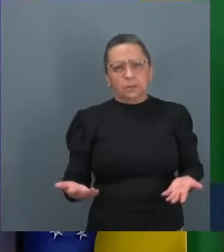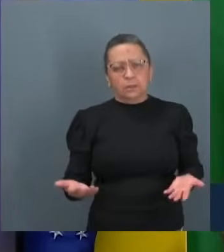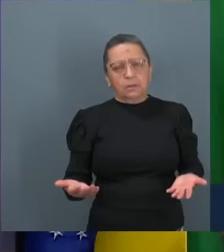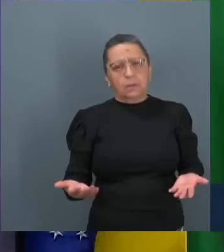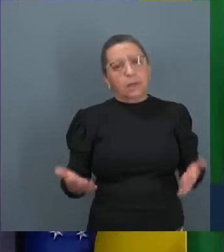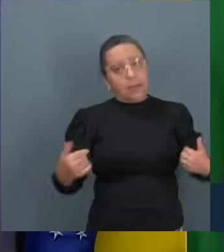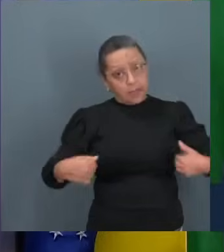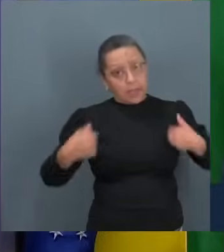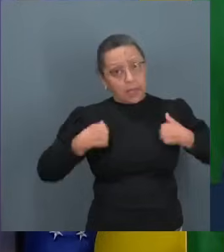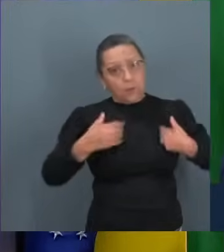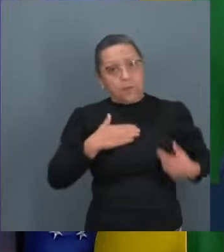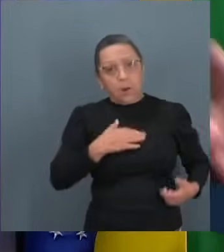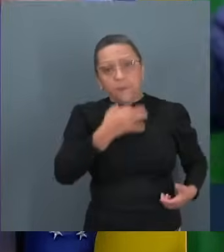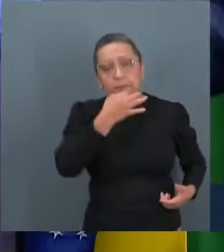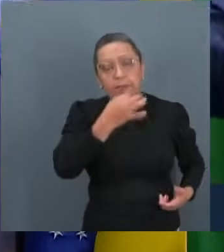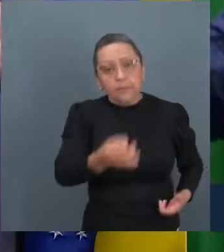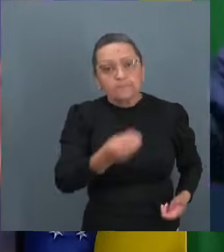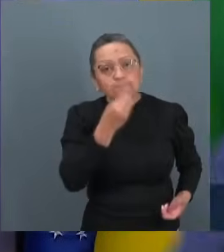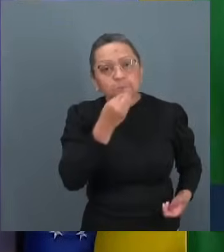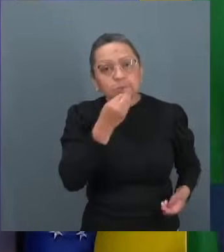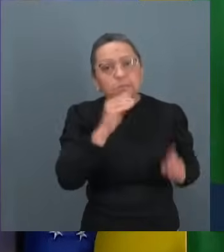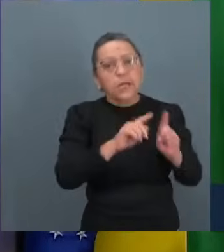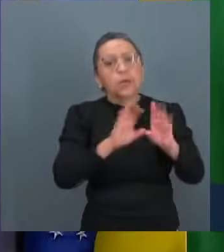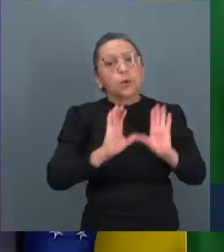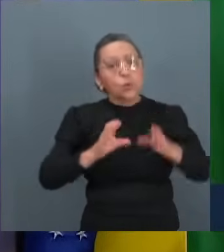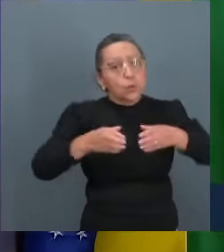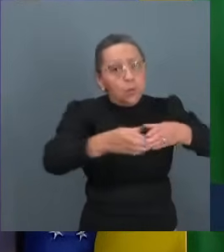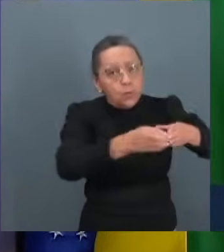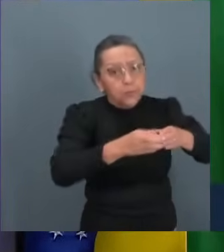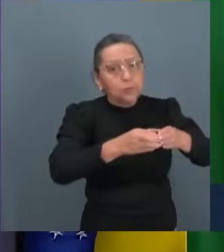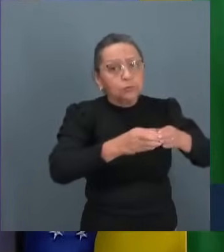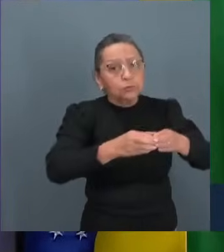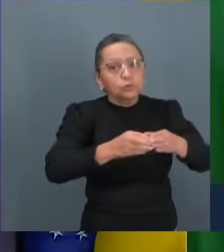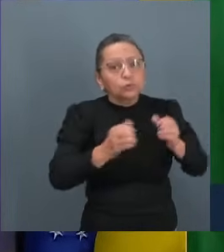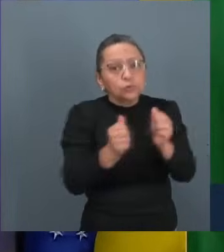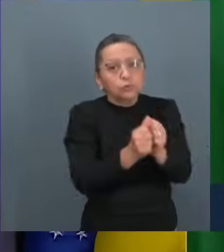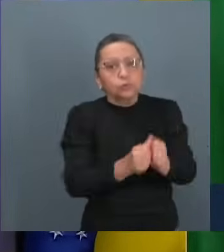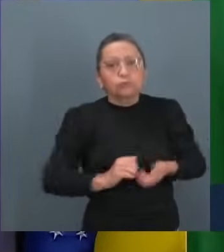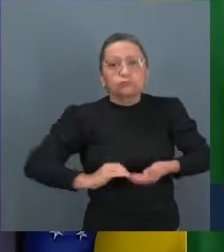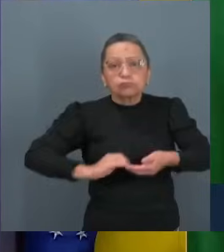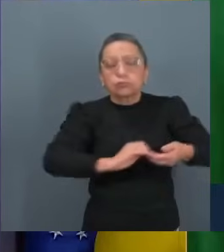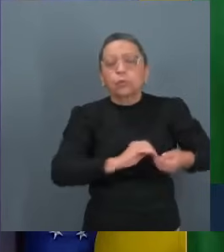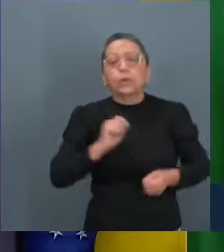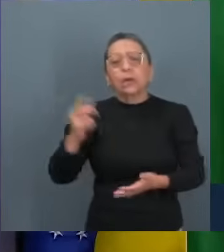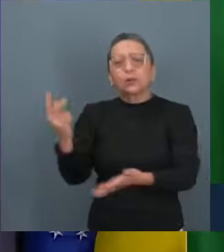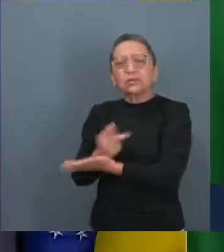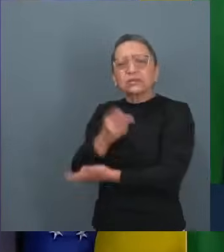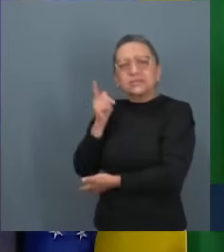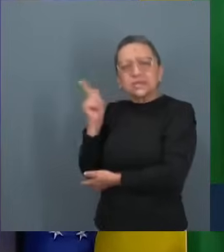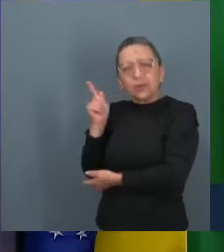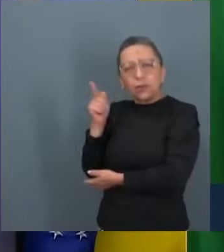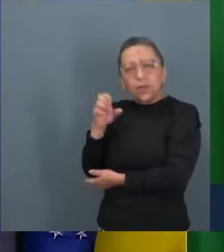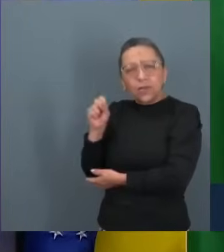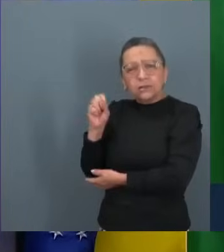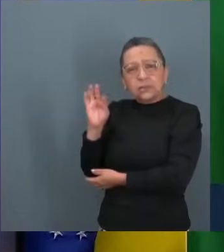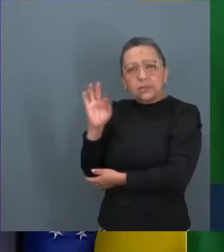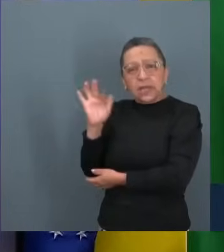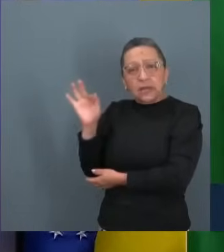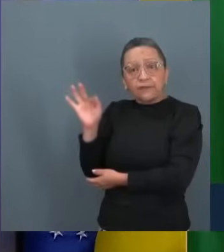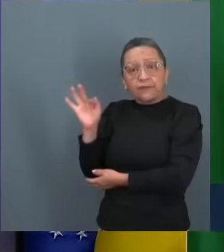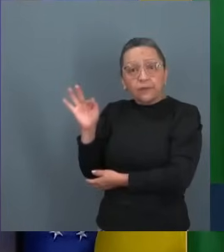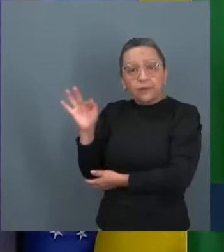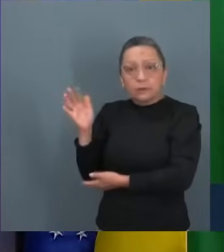impeachment do que aconteceu no STF. Um pilar da nossa democracia caiu.